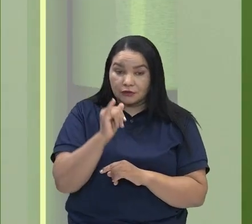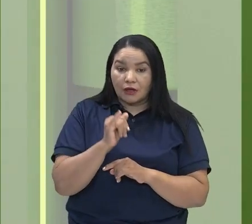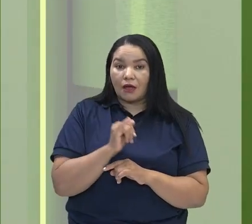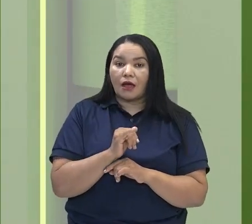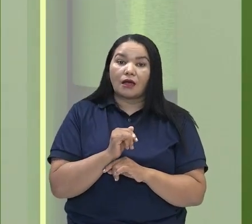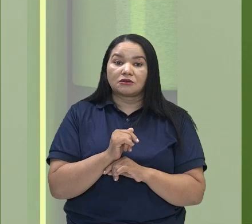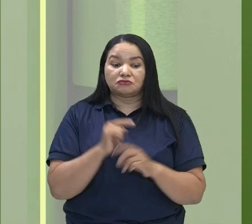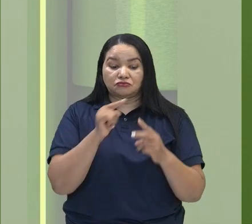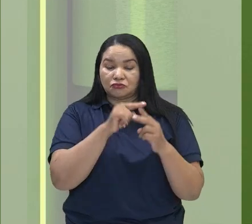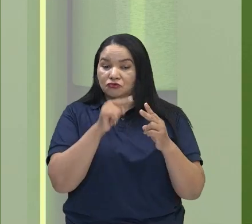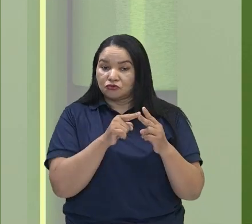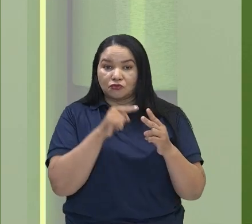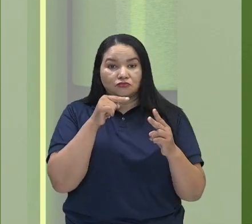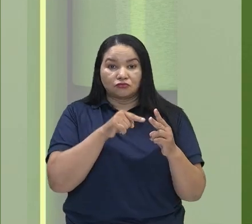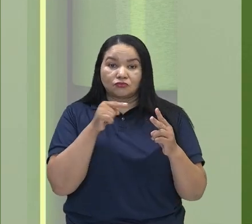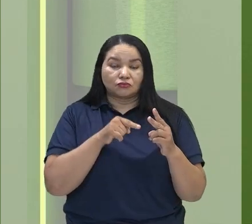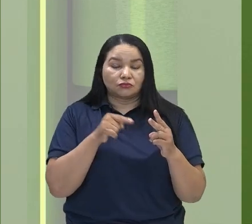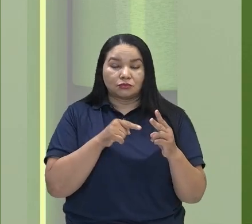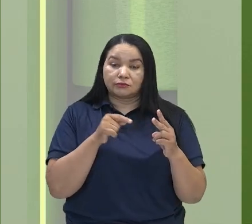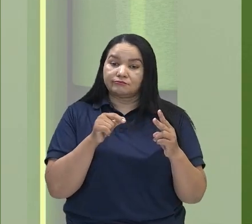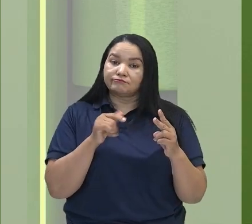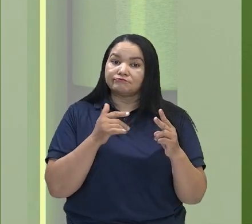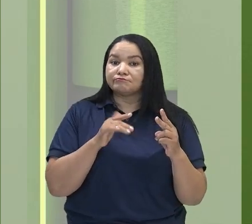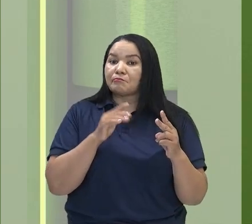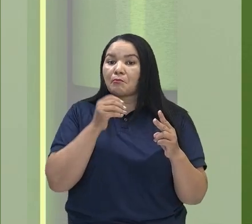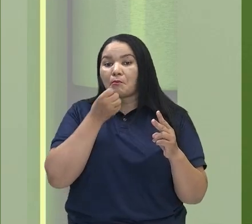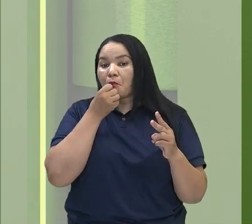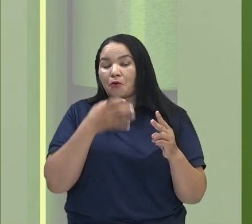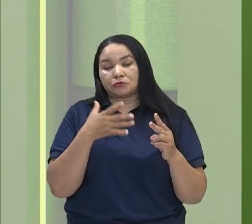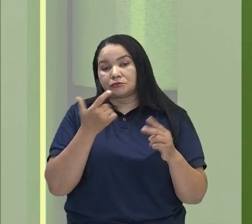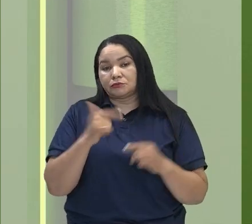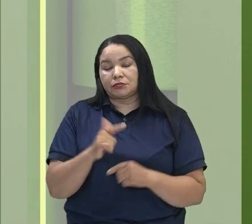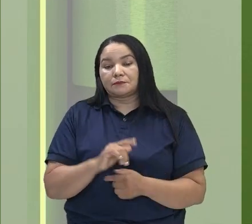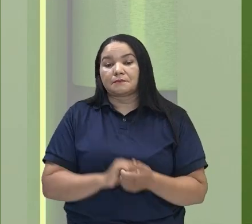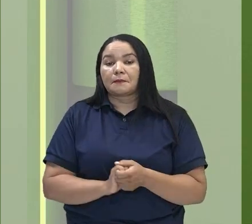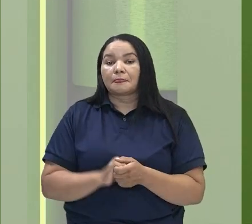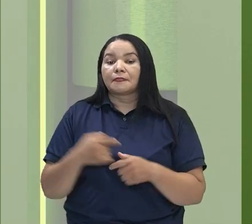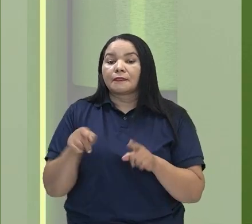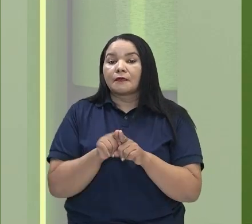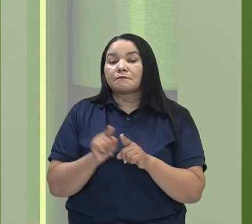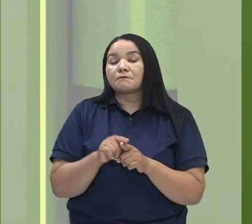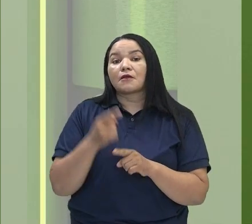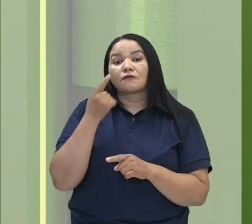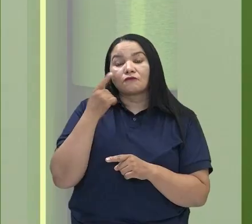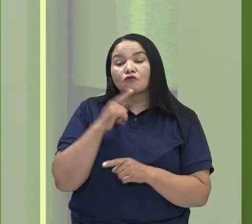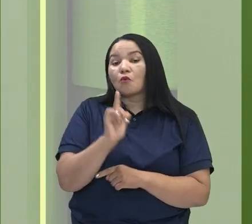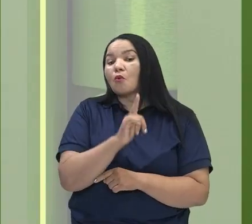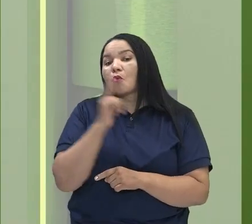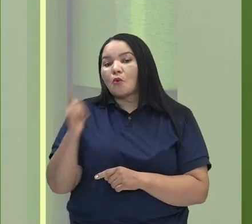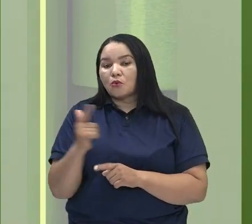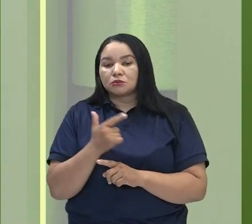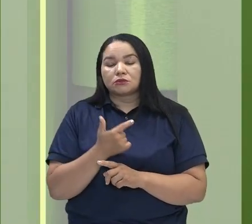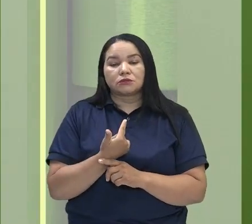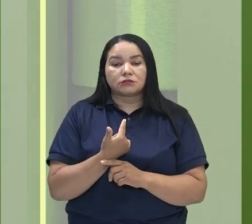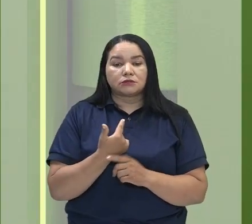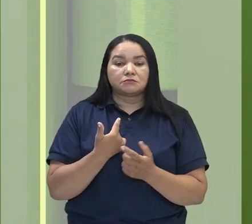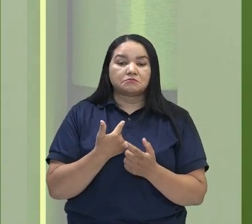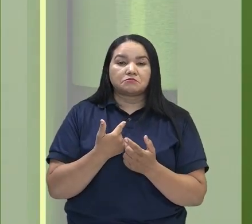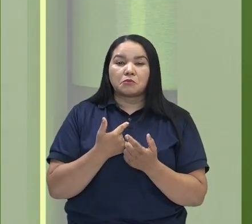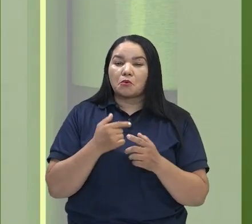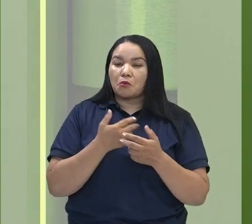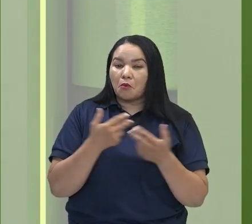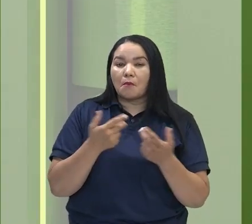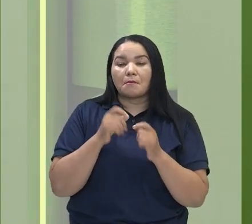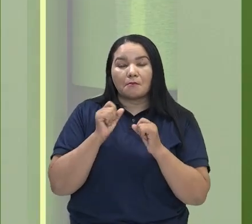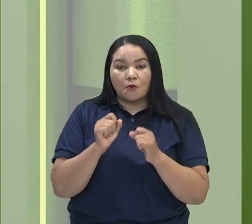métodos porque eles são ineficazes, né? A gente viu que existem outras alternativas, existe aí uma diversidade de